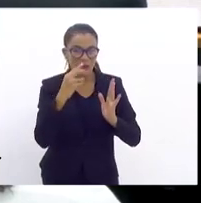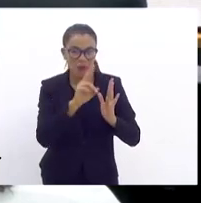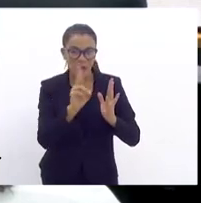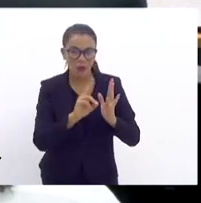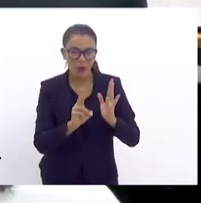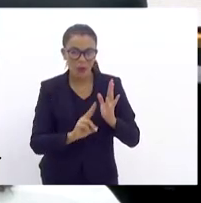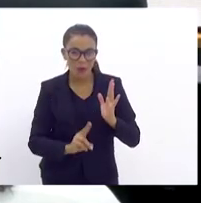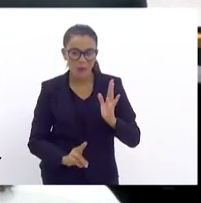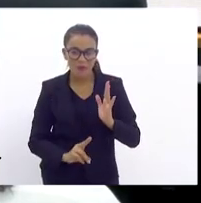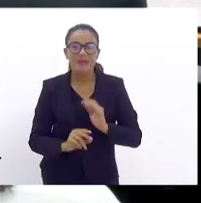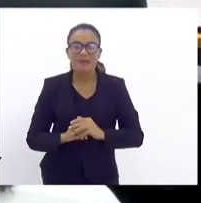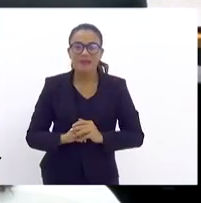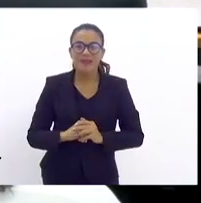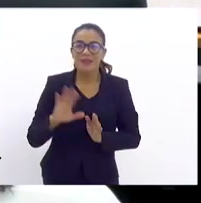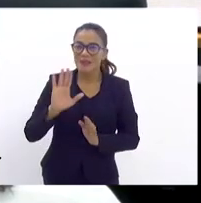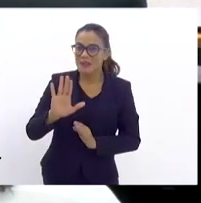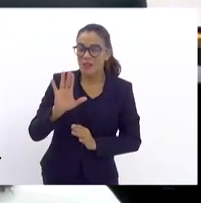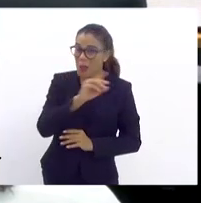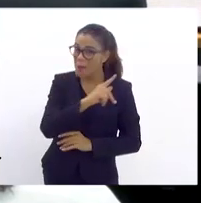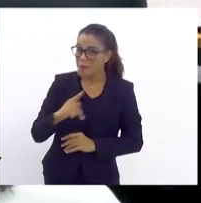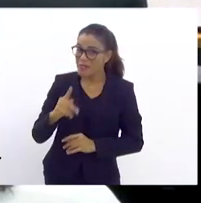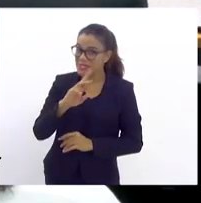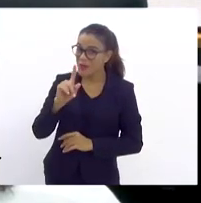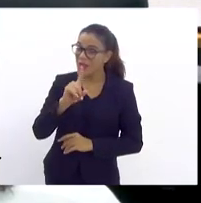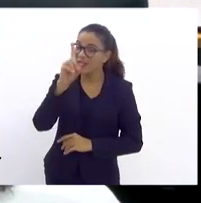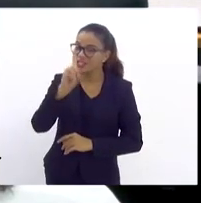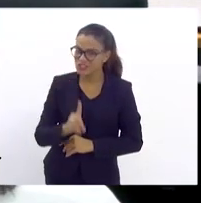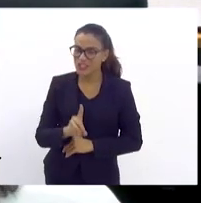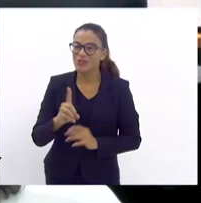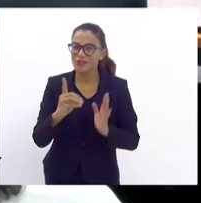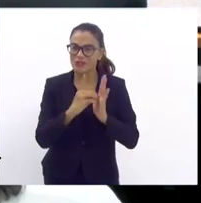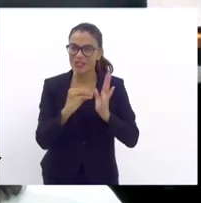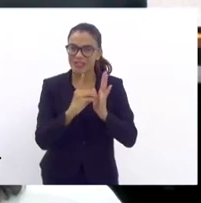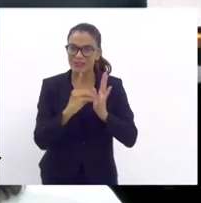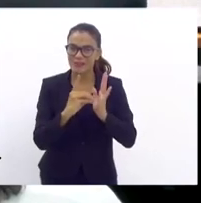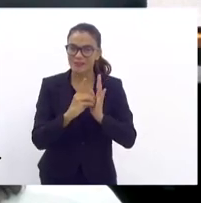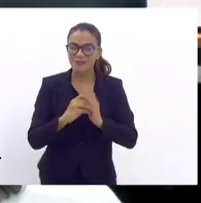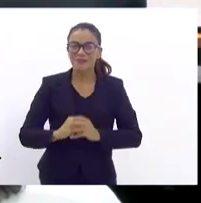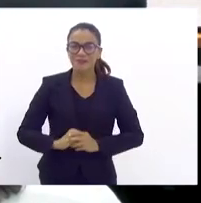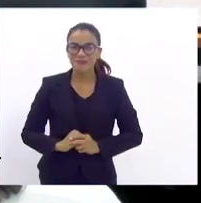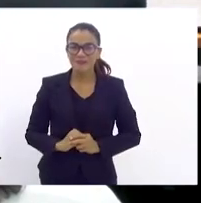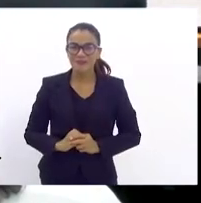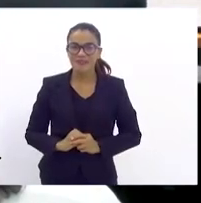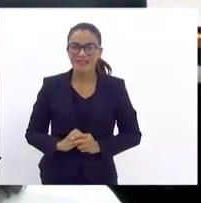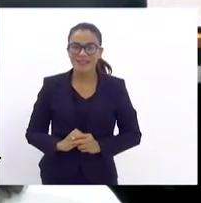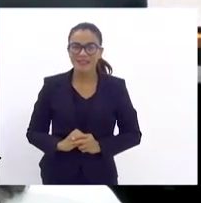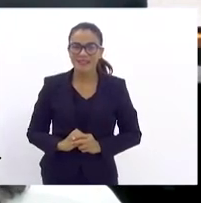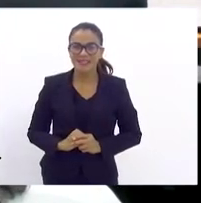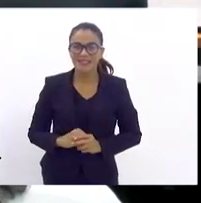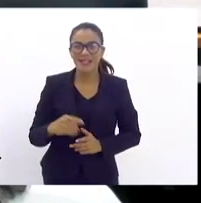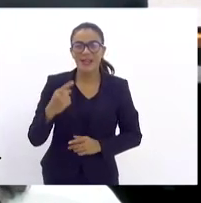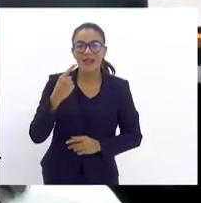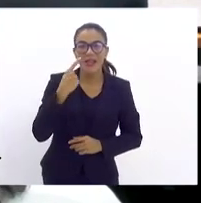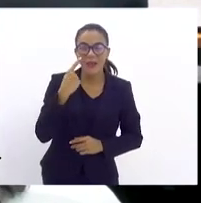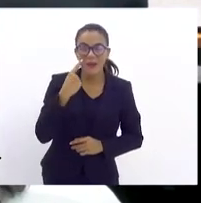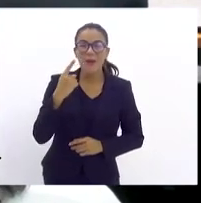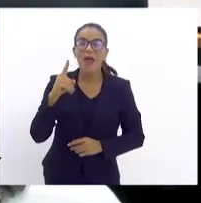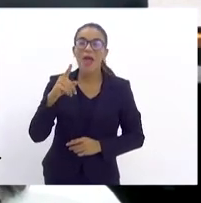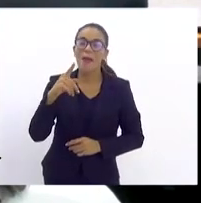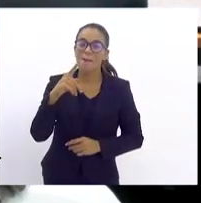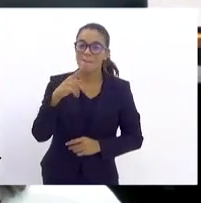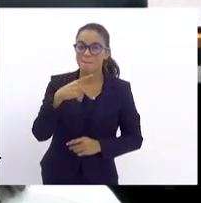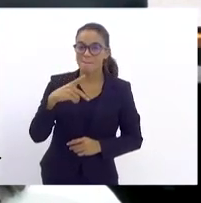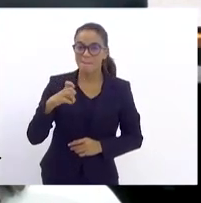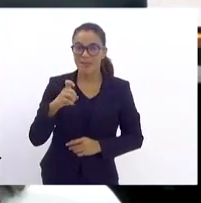aqui não é com diretor do Detran exatamente para Dr Pedro Thompson